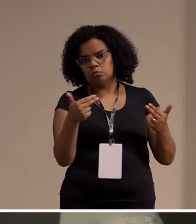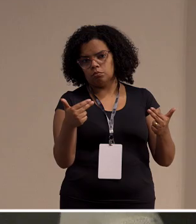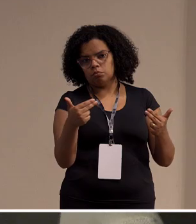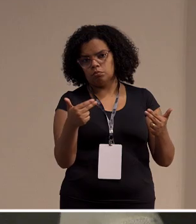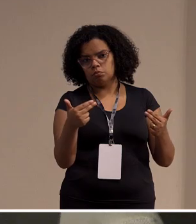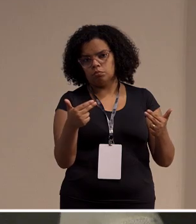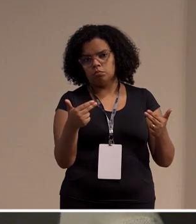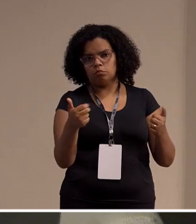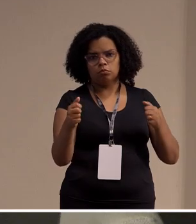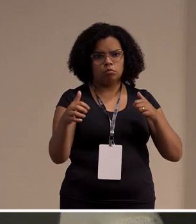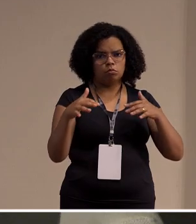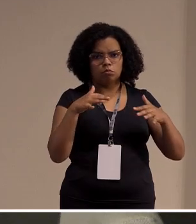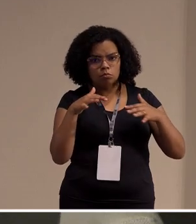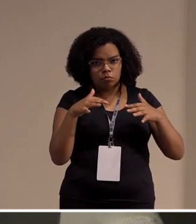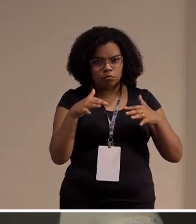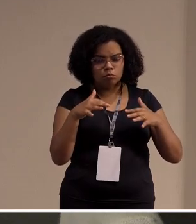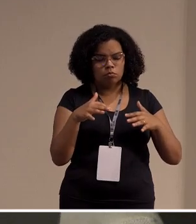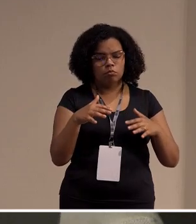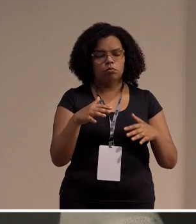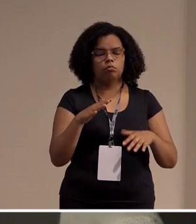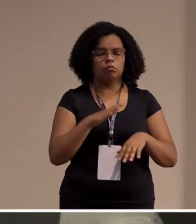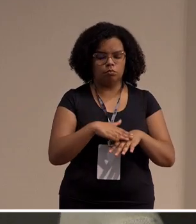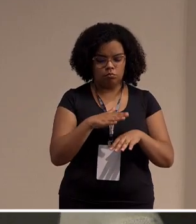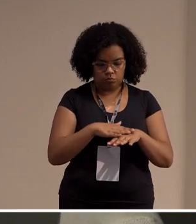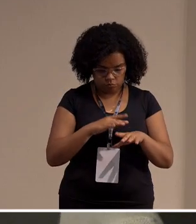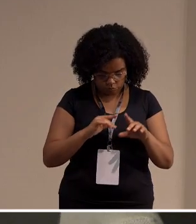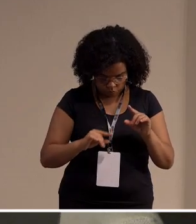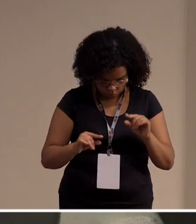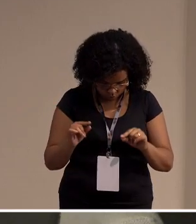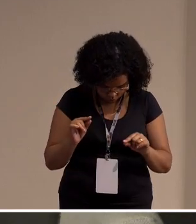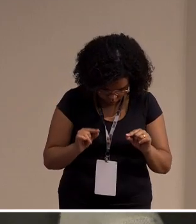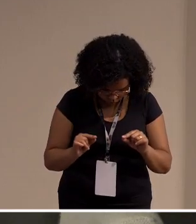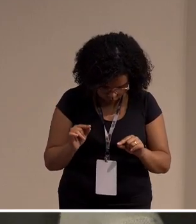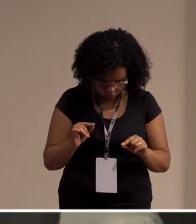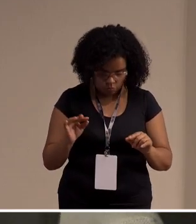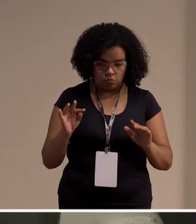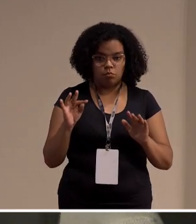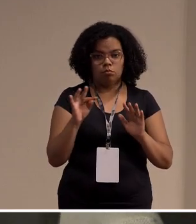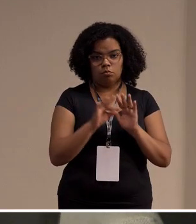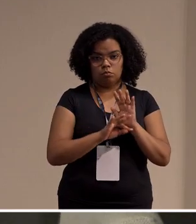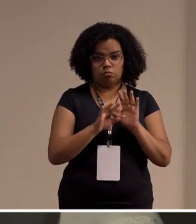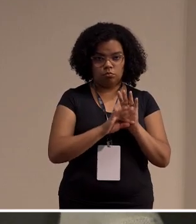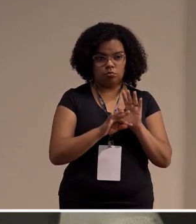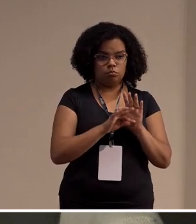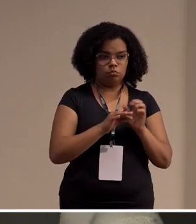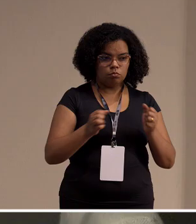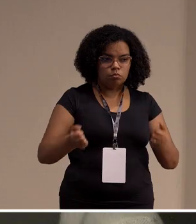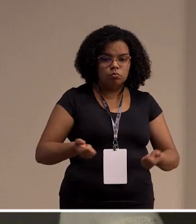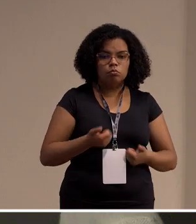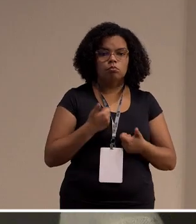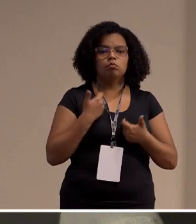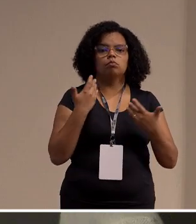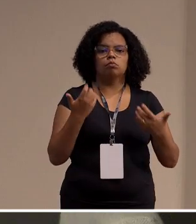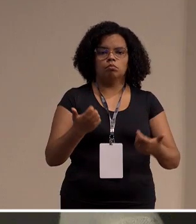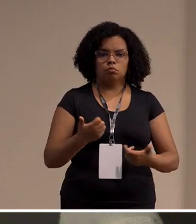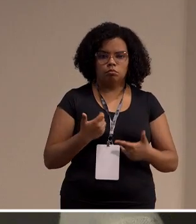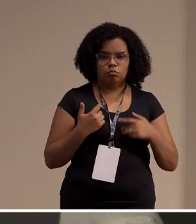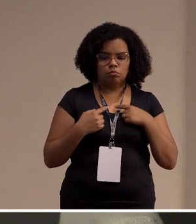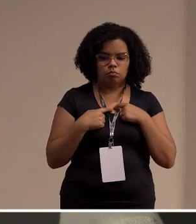algo estremecedor, assim, isso faz com que os textos que eu desejo escrever saiam